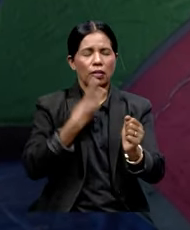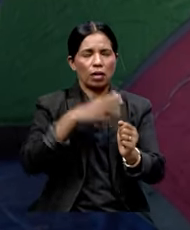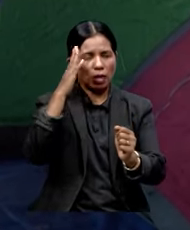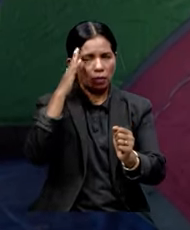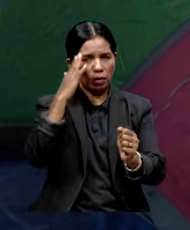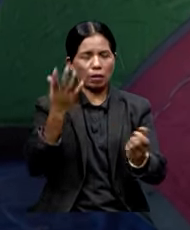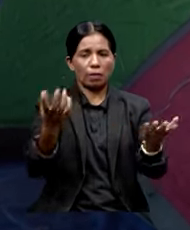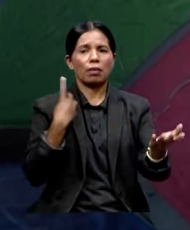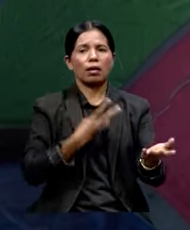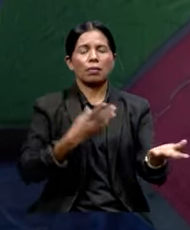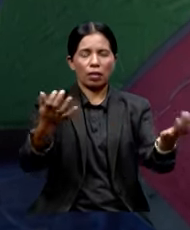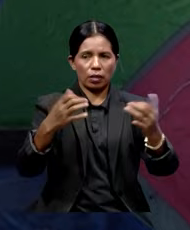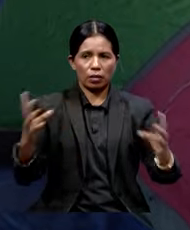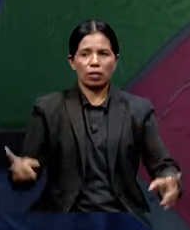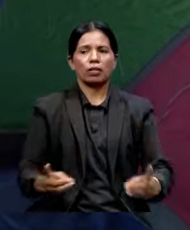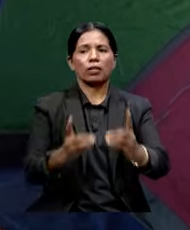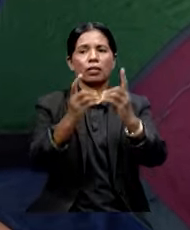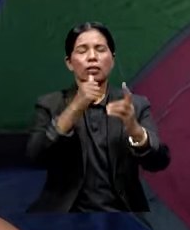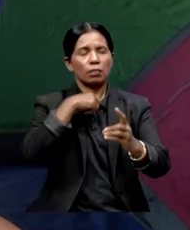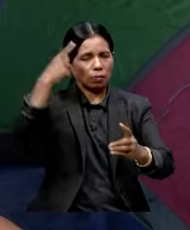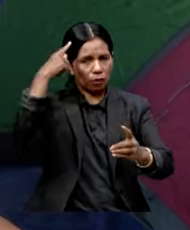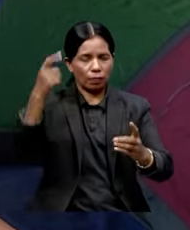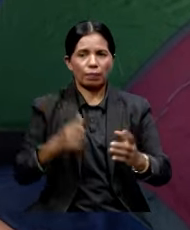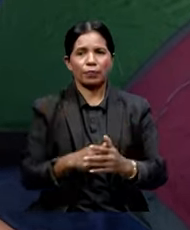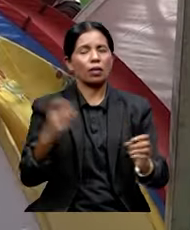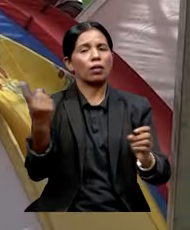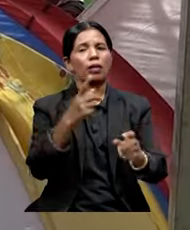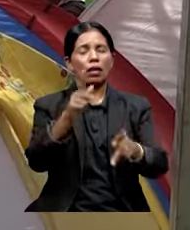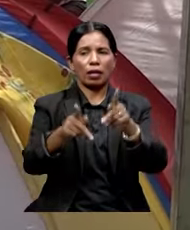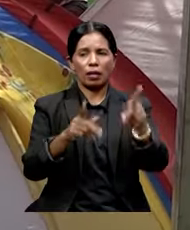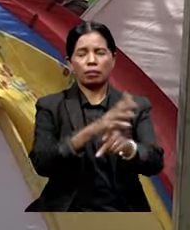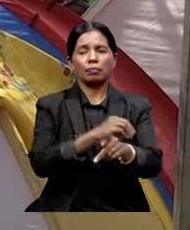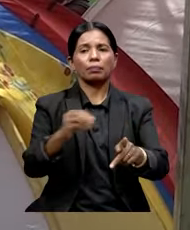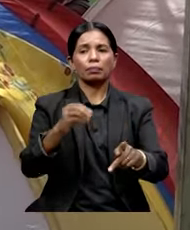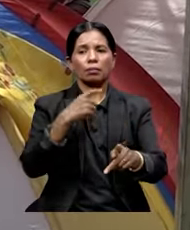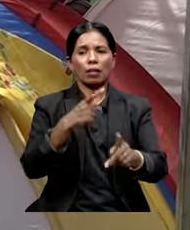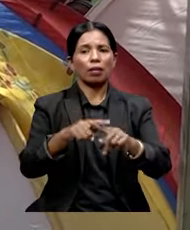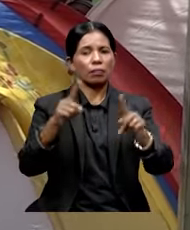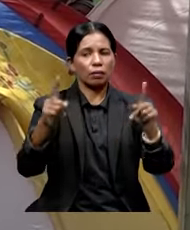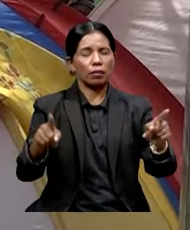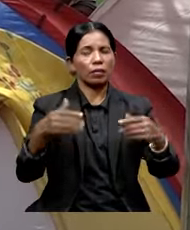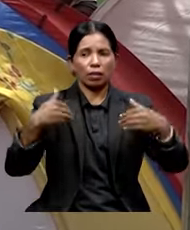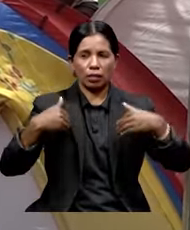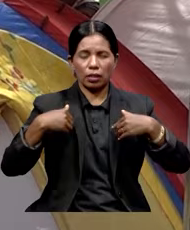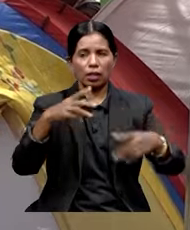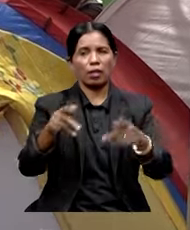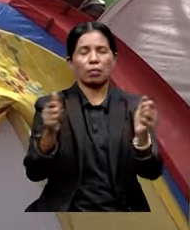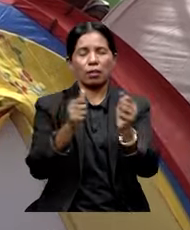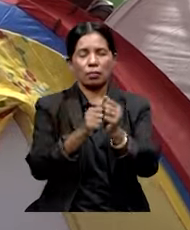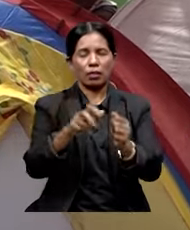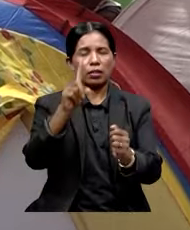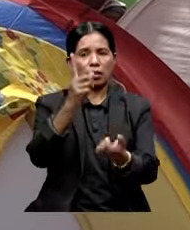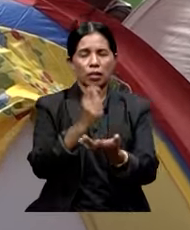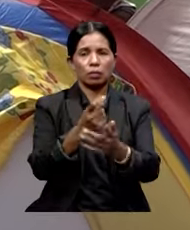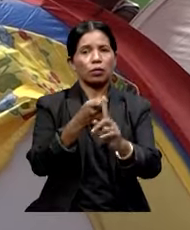maine ho dia soro Santo Padre me laos date comunidade assembleia de Deus mai be iha mos peregrino rihung idaresin